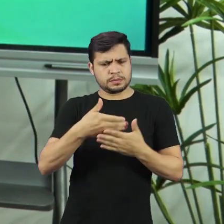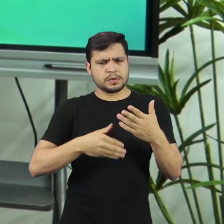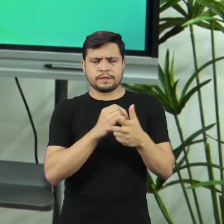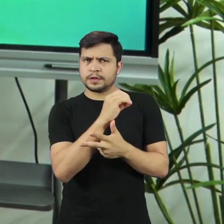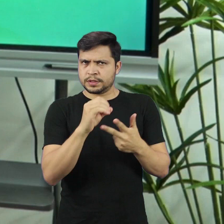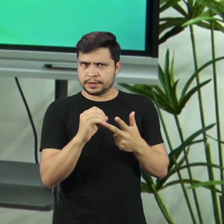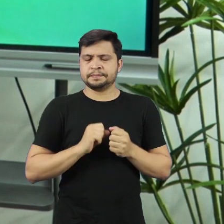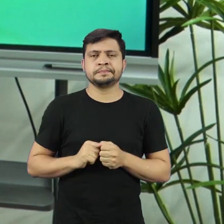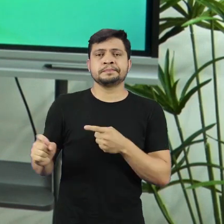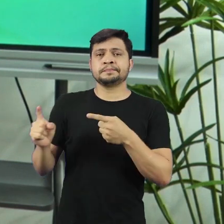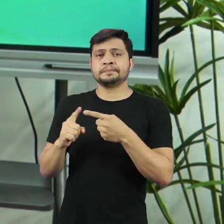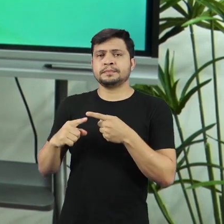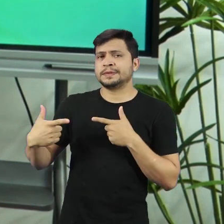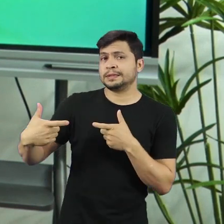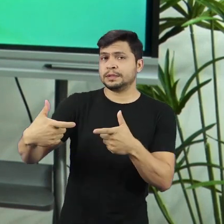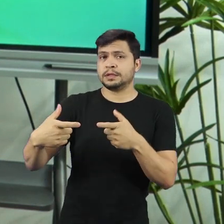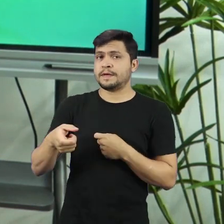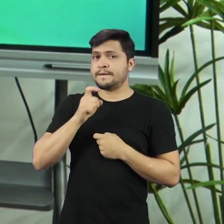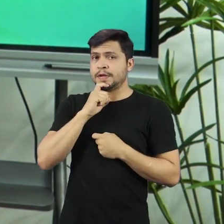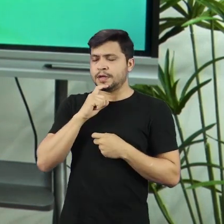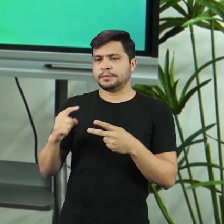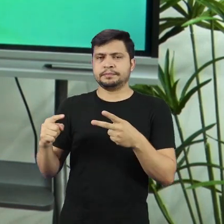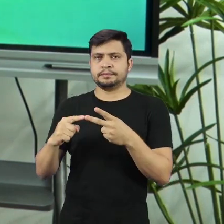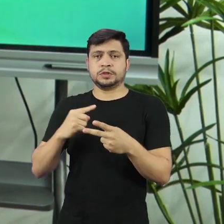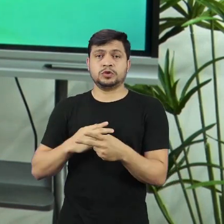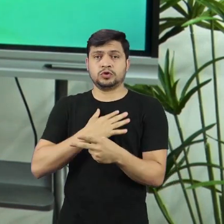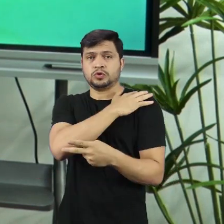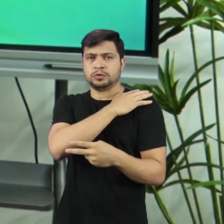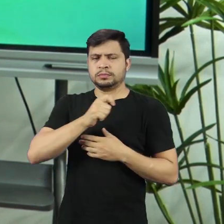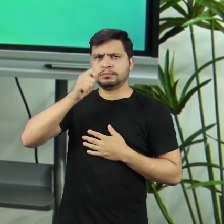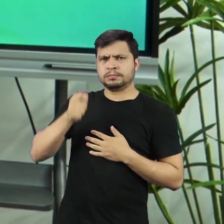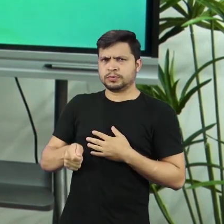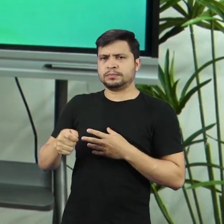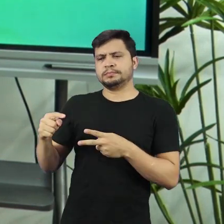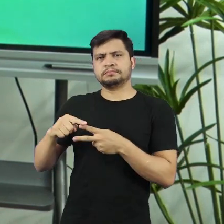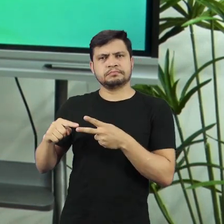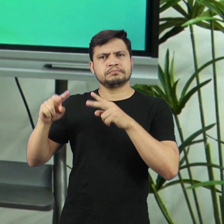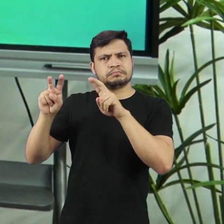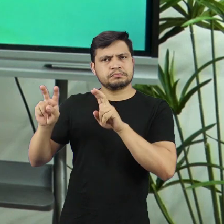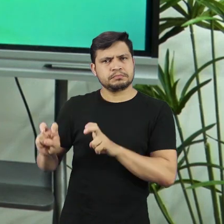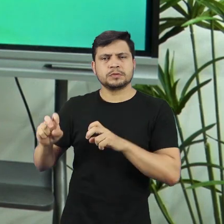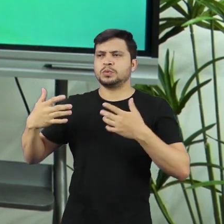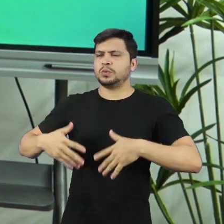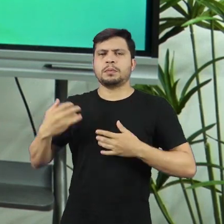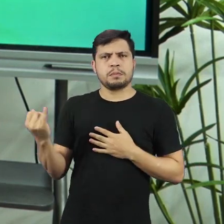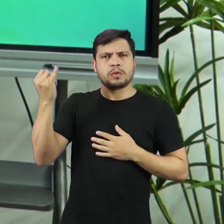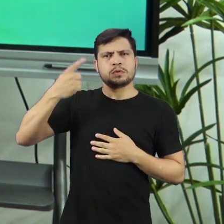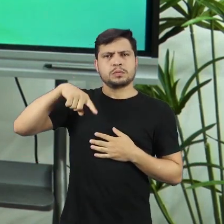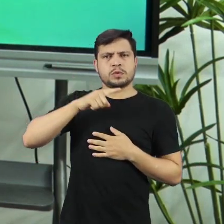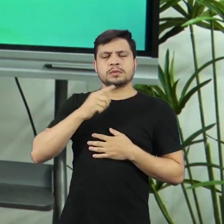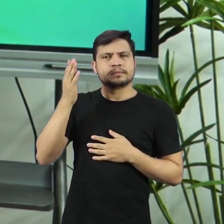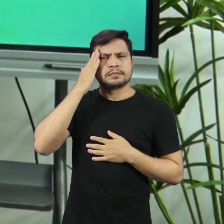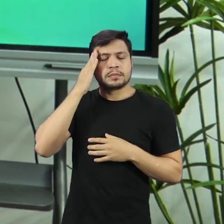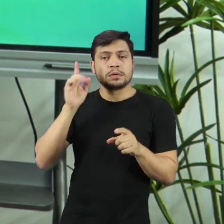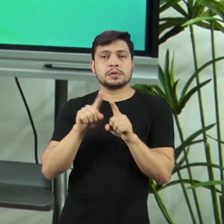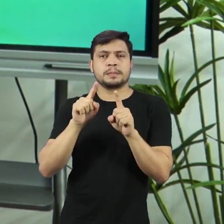mais sobre Guerra Fria e ditadura militar. Esses dois assuntos que são assuntos importantíssimos para a gente entender e refletir um pouquinho sobre a sociedade